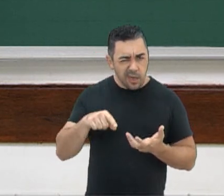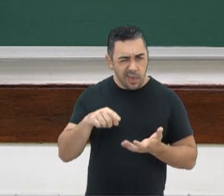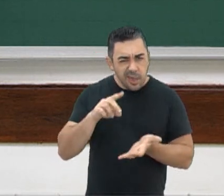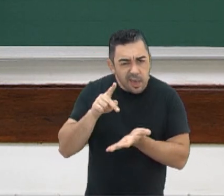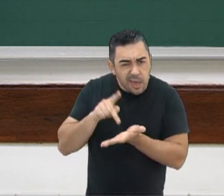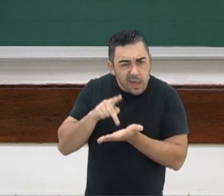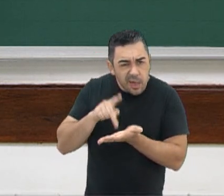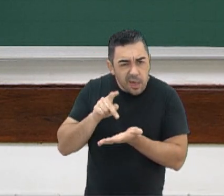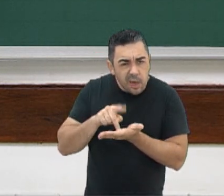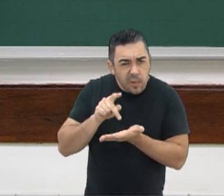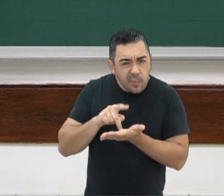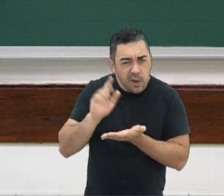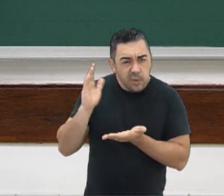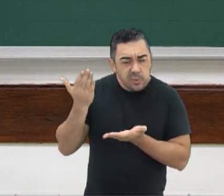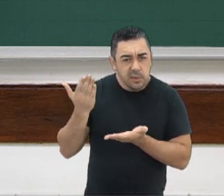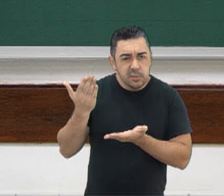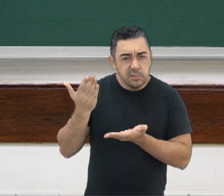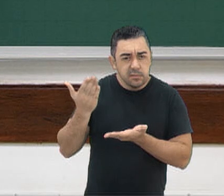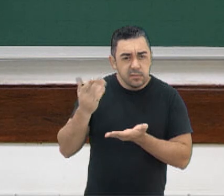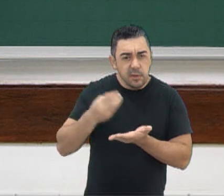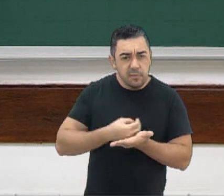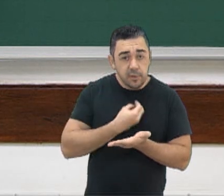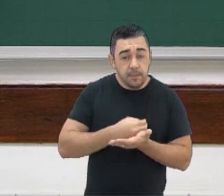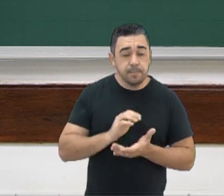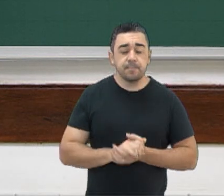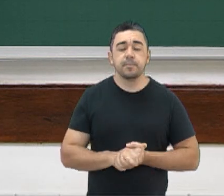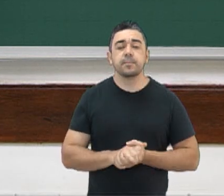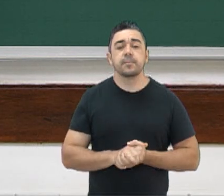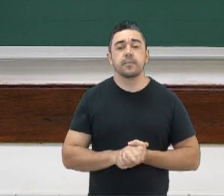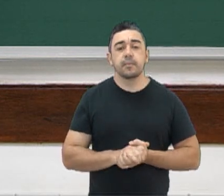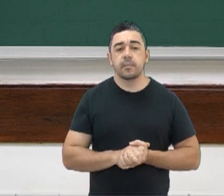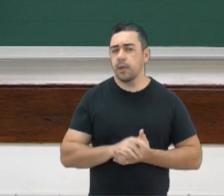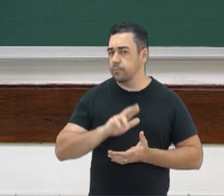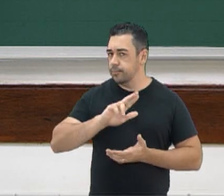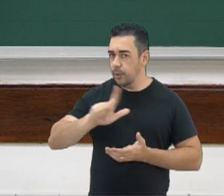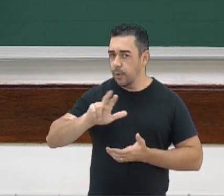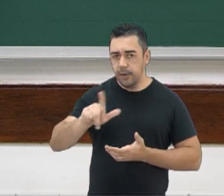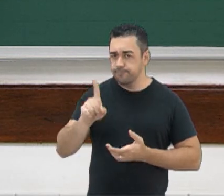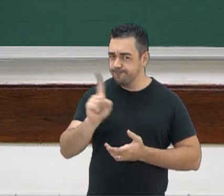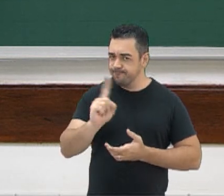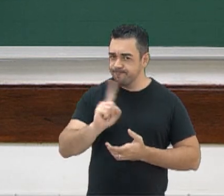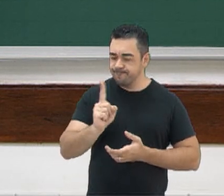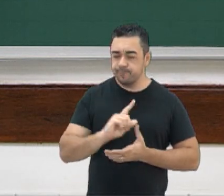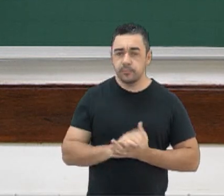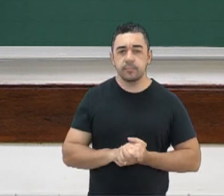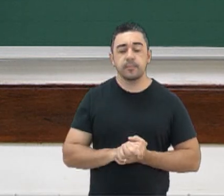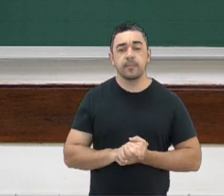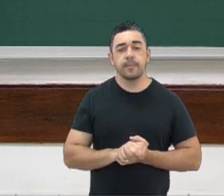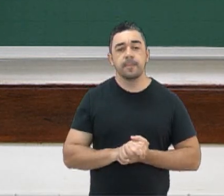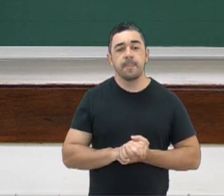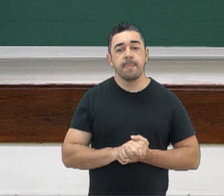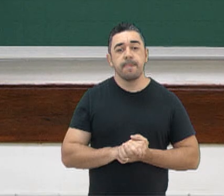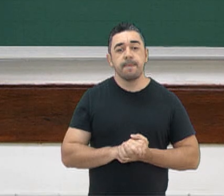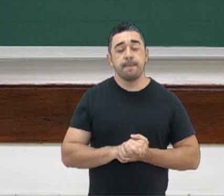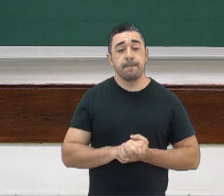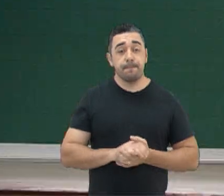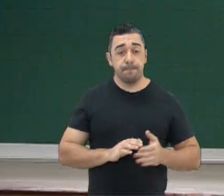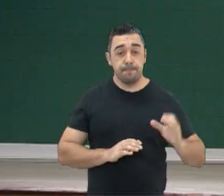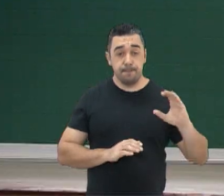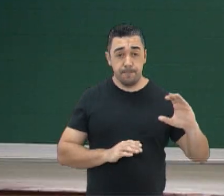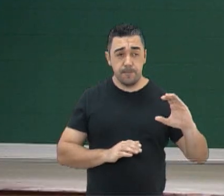algo real que acontece na vida. Não também, né? A ideia não é essa. É